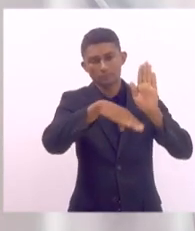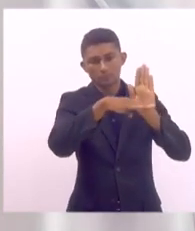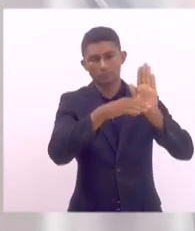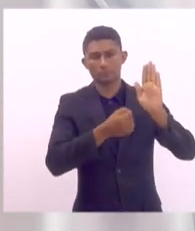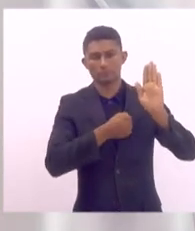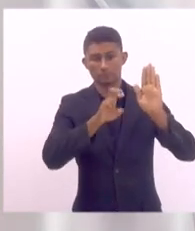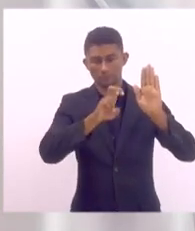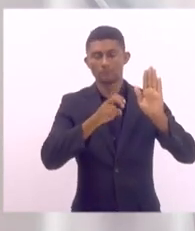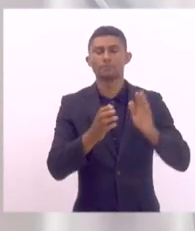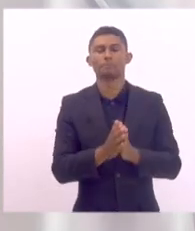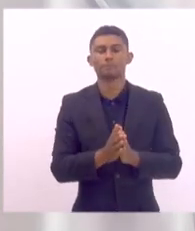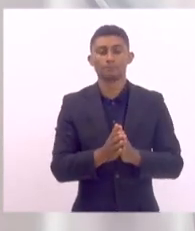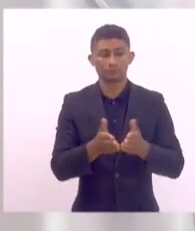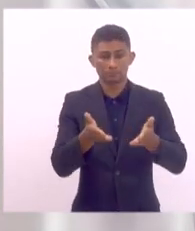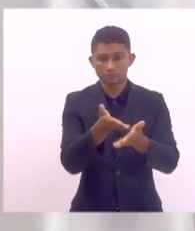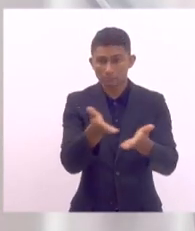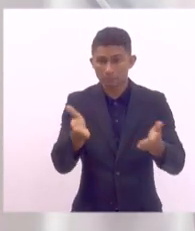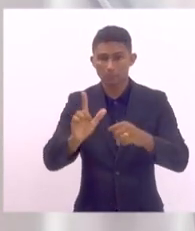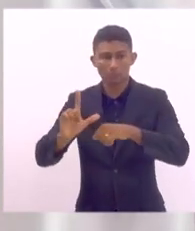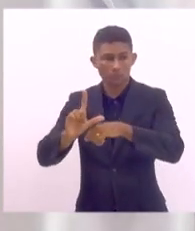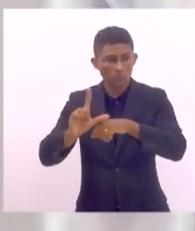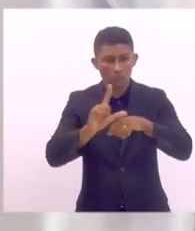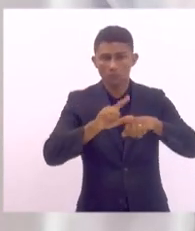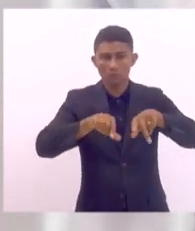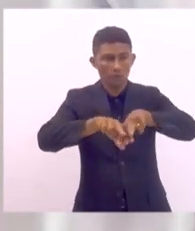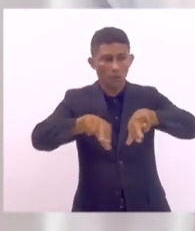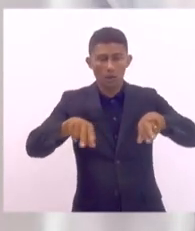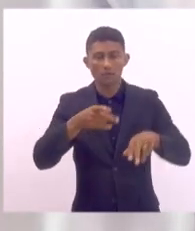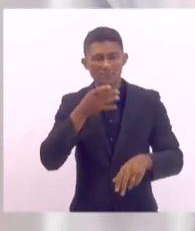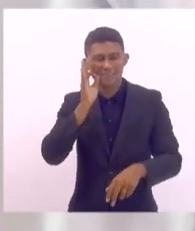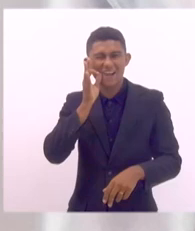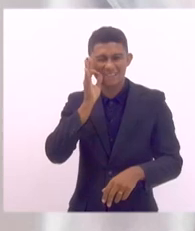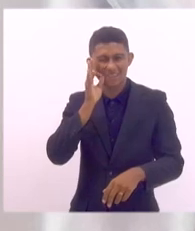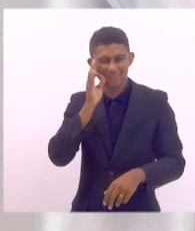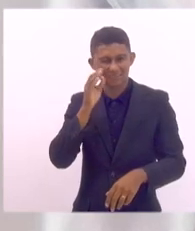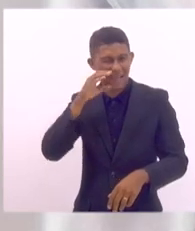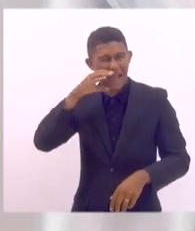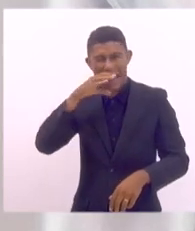todos os estabelecimentos que comercializam cápsulas de café expresso a...